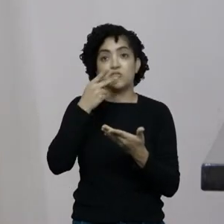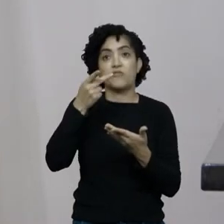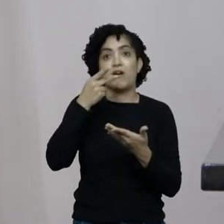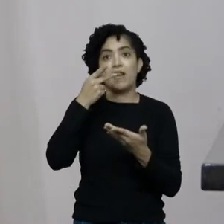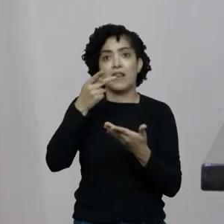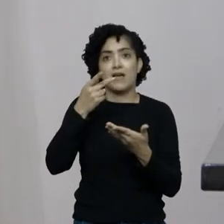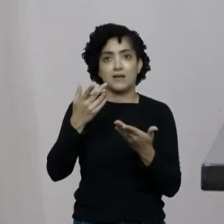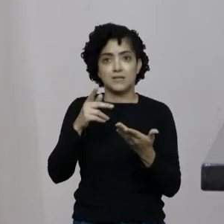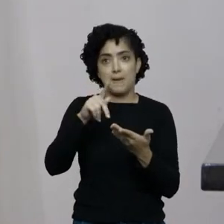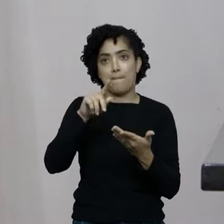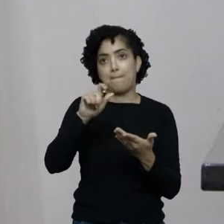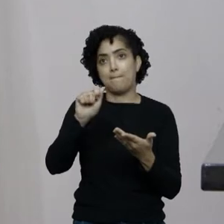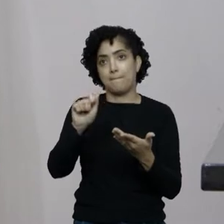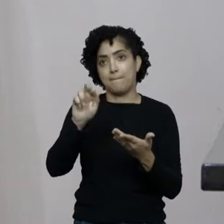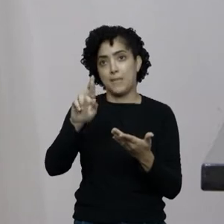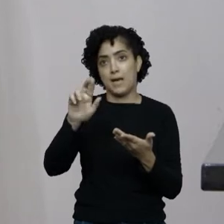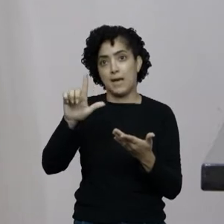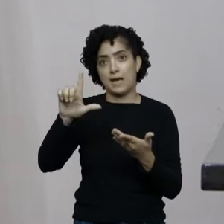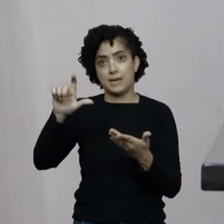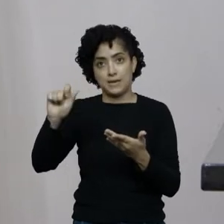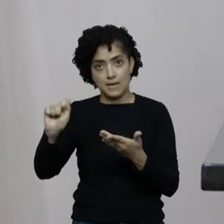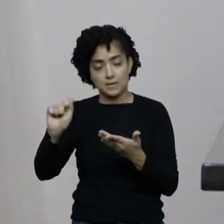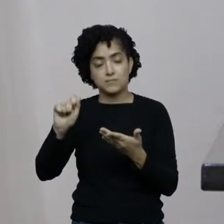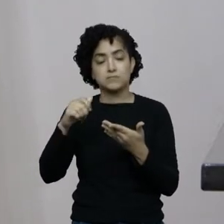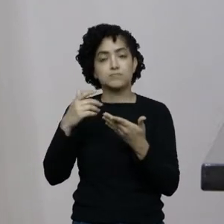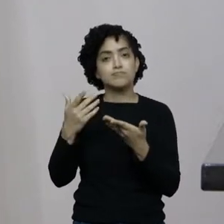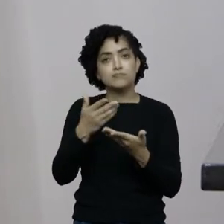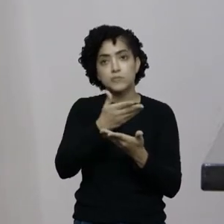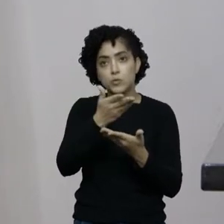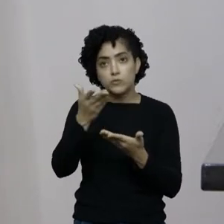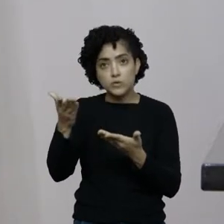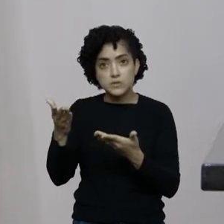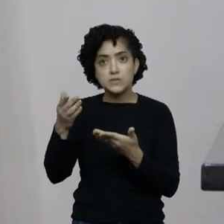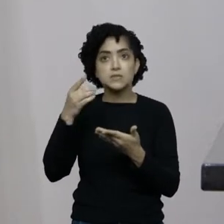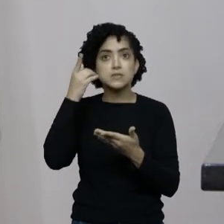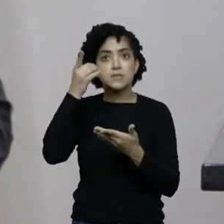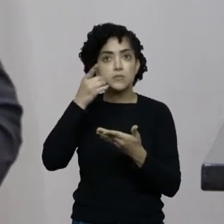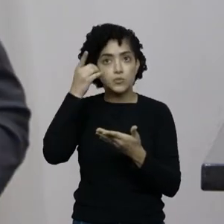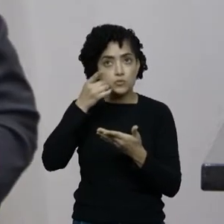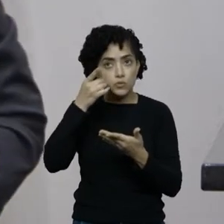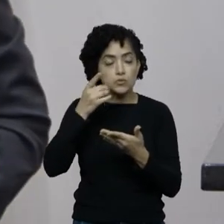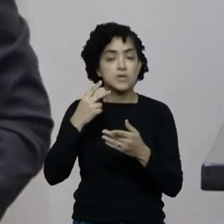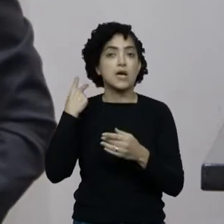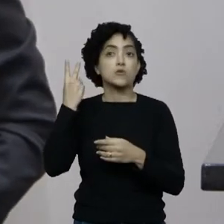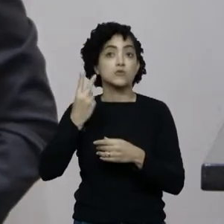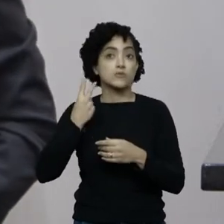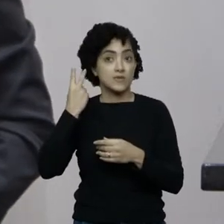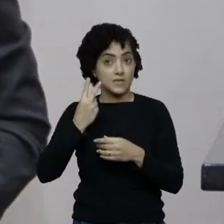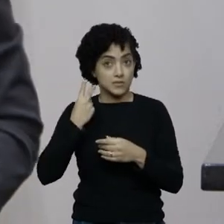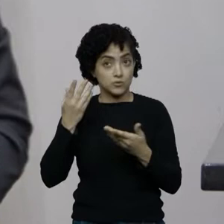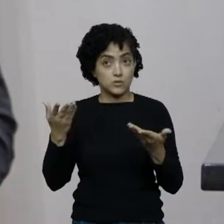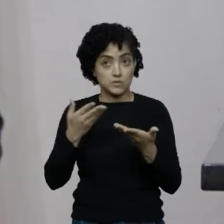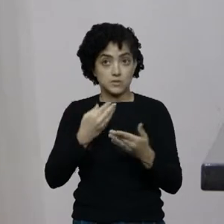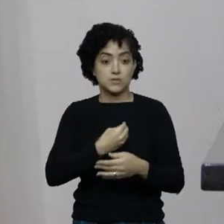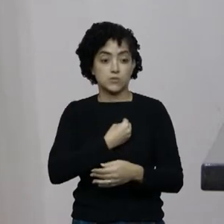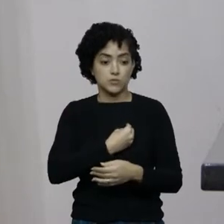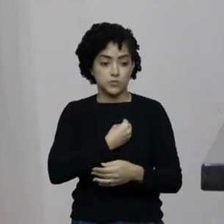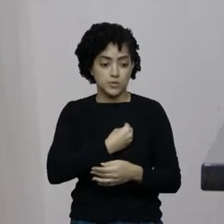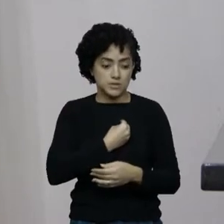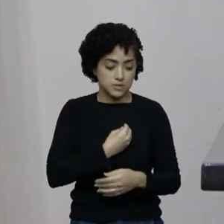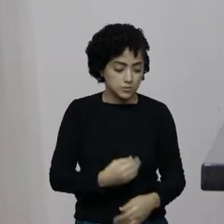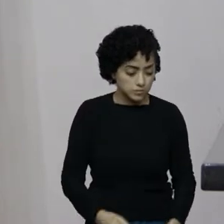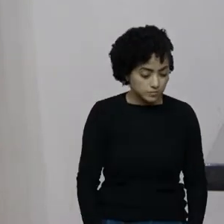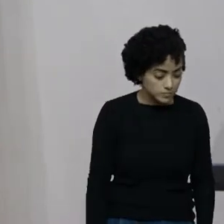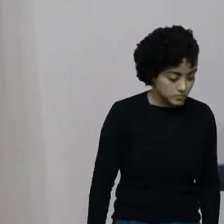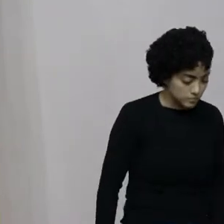fala então portanto a todos os nobres deputados aos vereadores que estão aqui presentes também